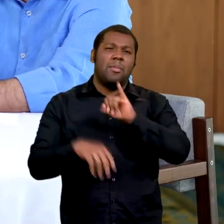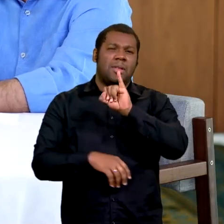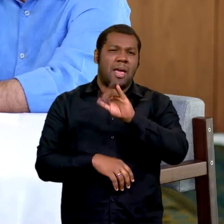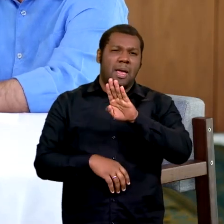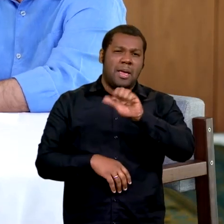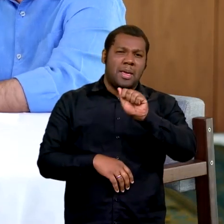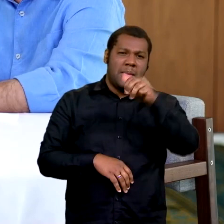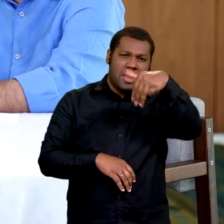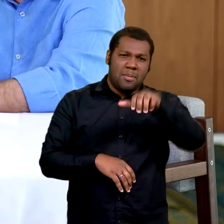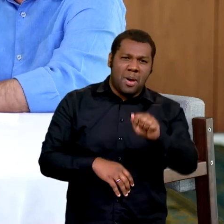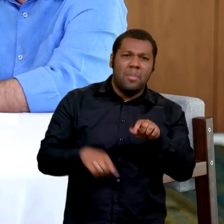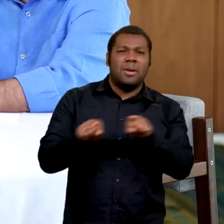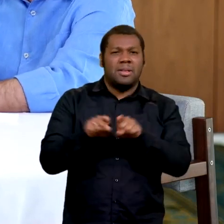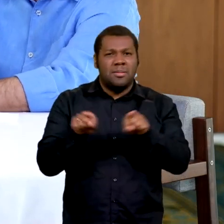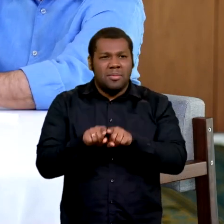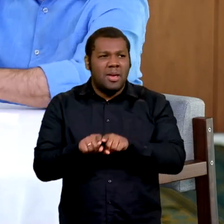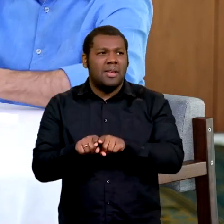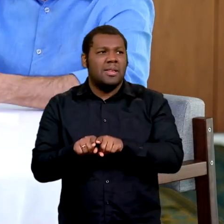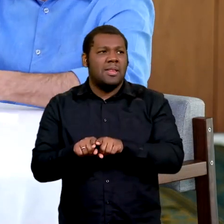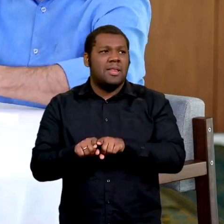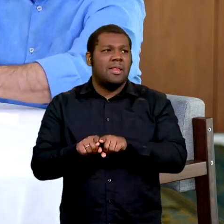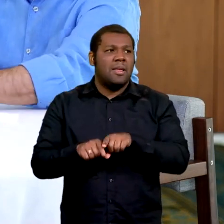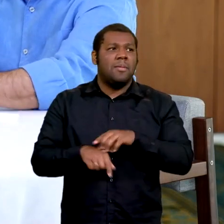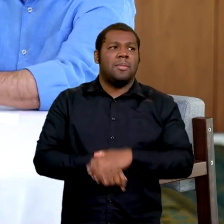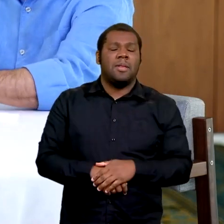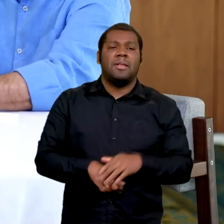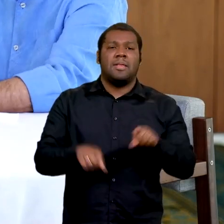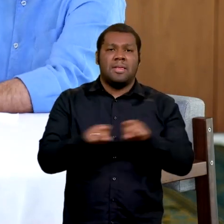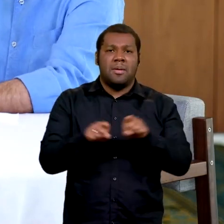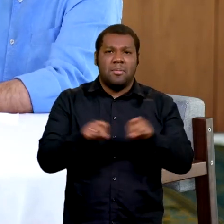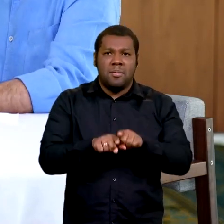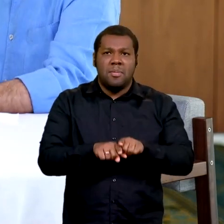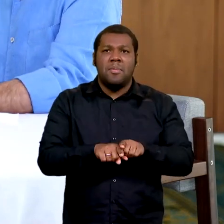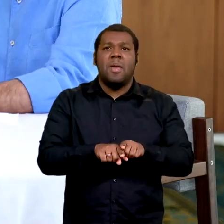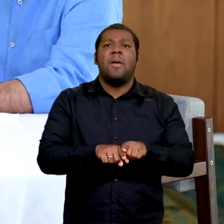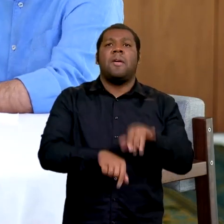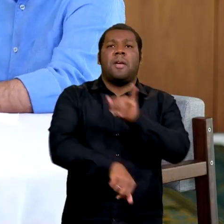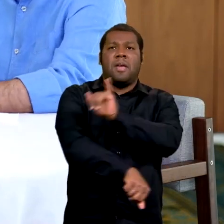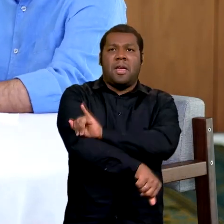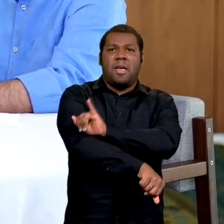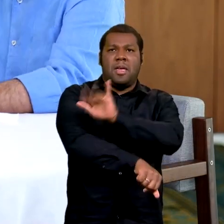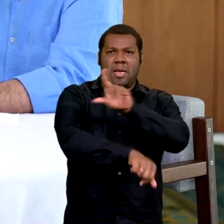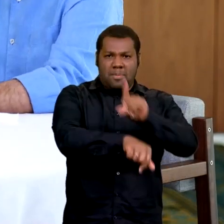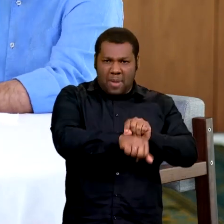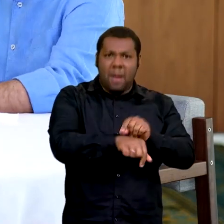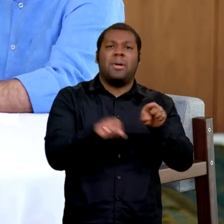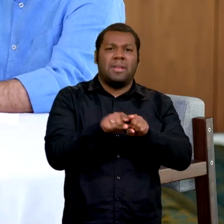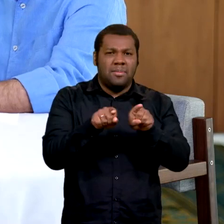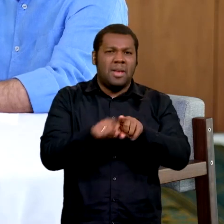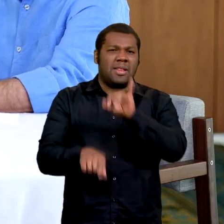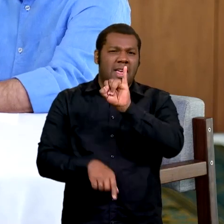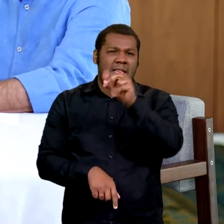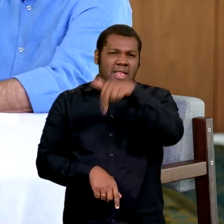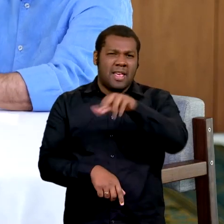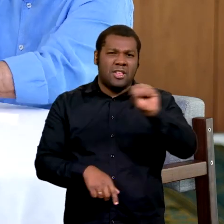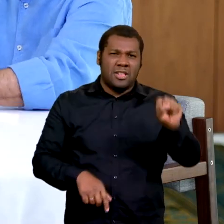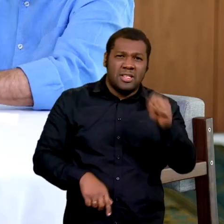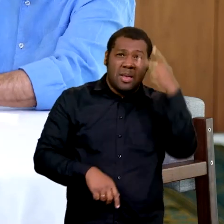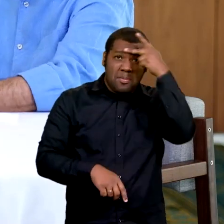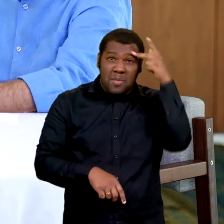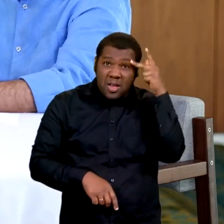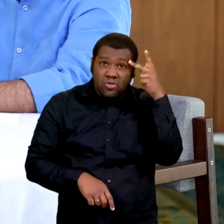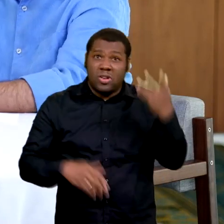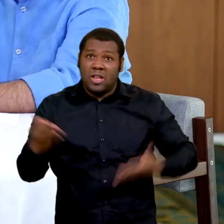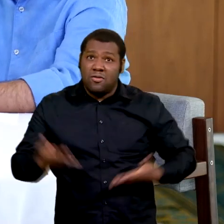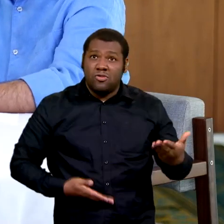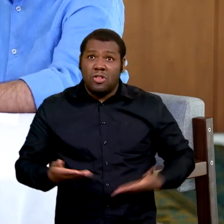são várias áreas de governo que nesses últimos anos para se perdendo funcionários importantes né E que obviamente as pessoas precisam de gente